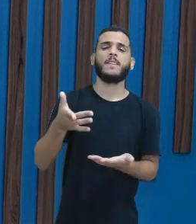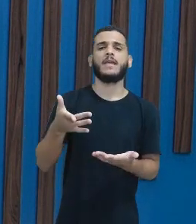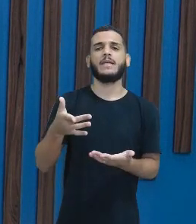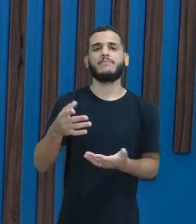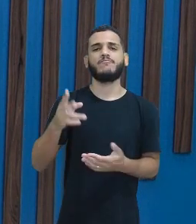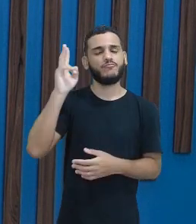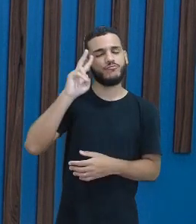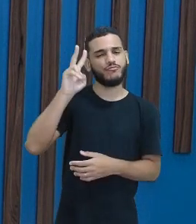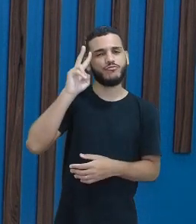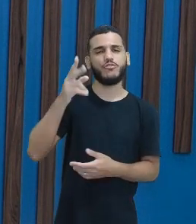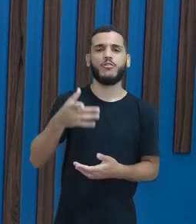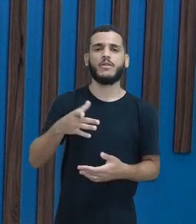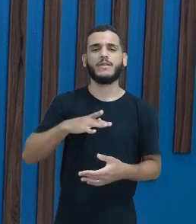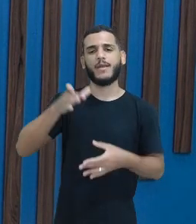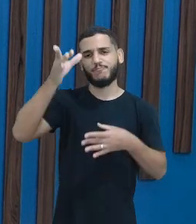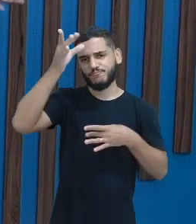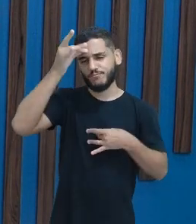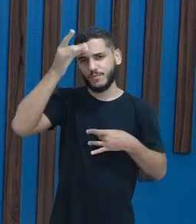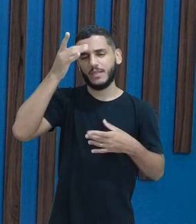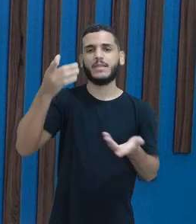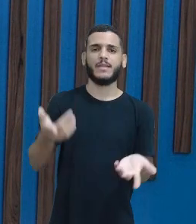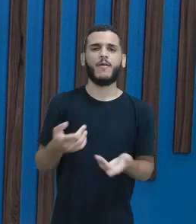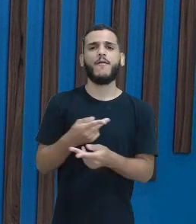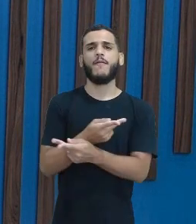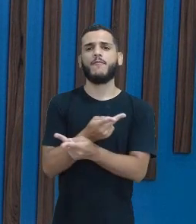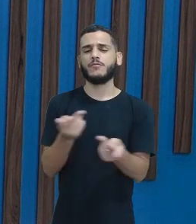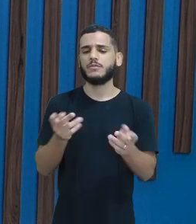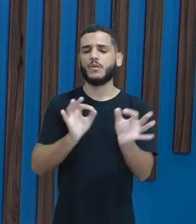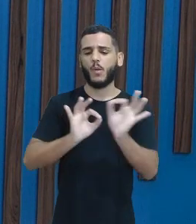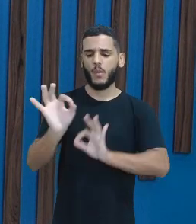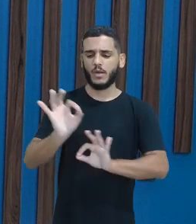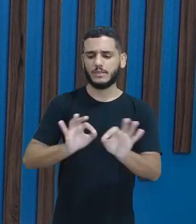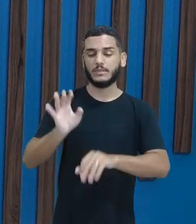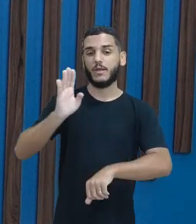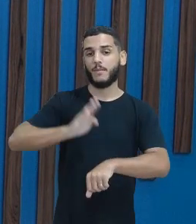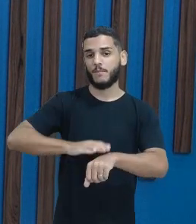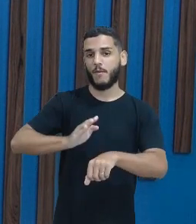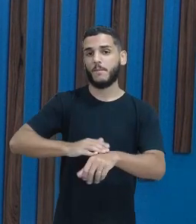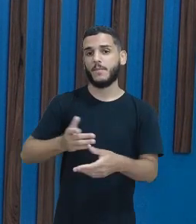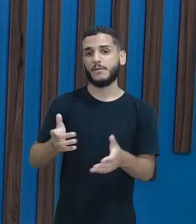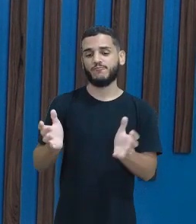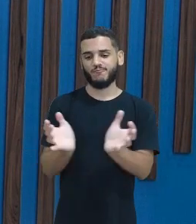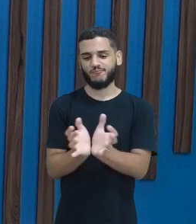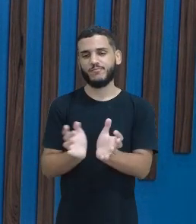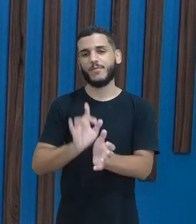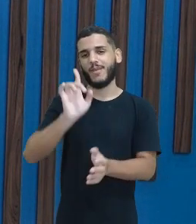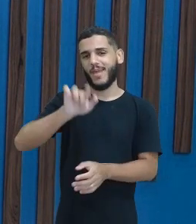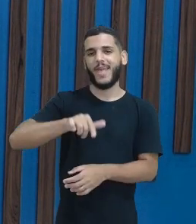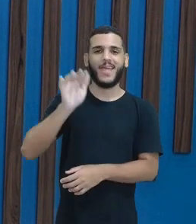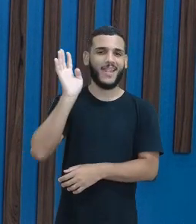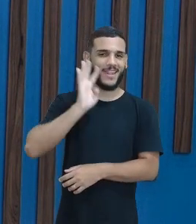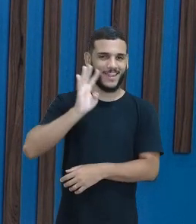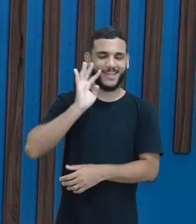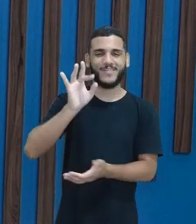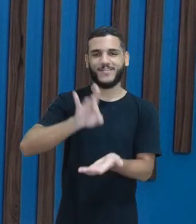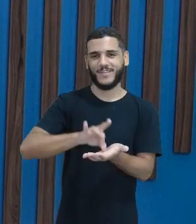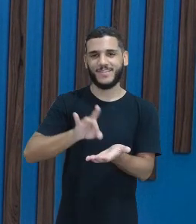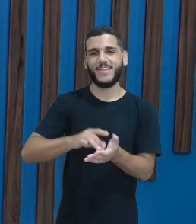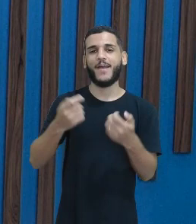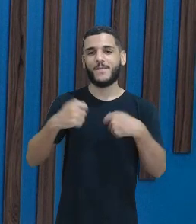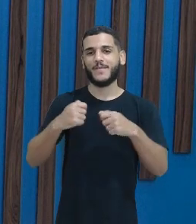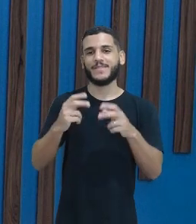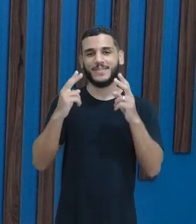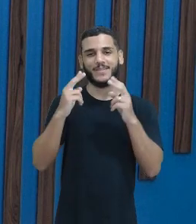e prepare esse momento aí na turma. E aí? Eu acho que vai ficar muito legal. Eu quero ver esse trabalho,